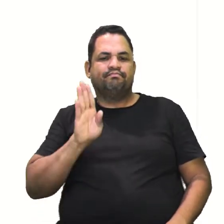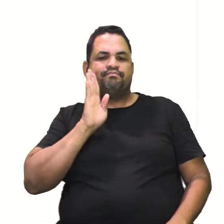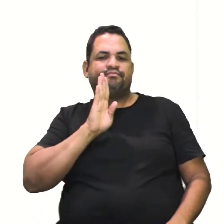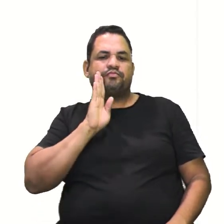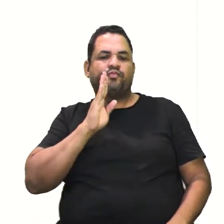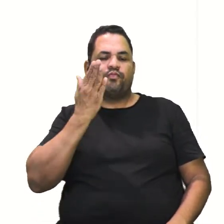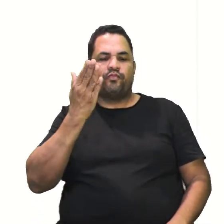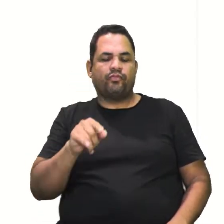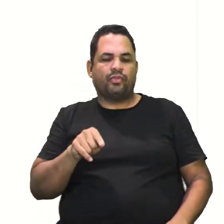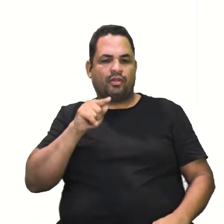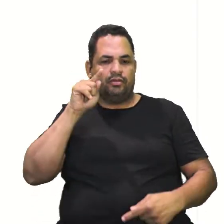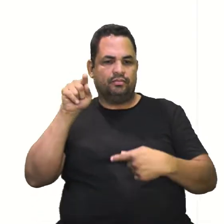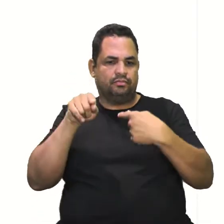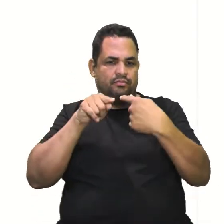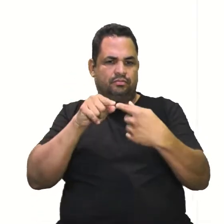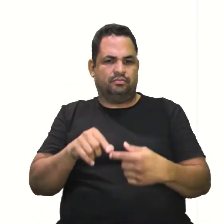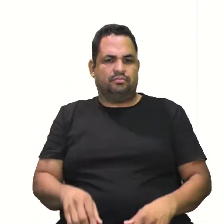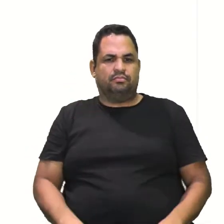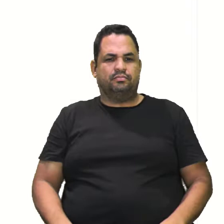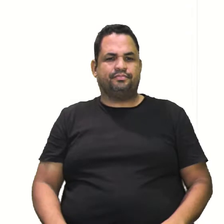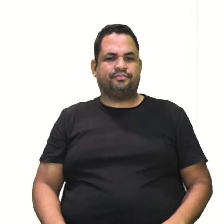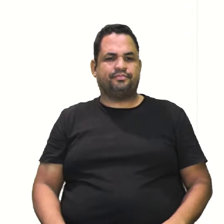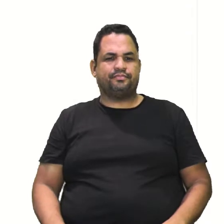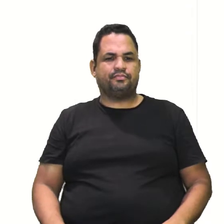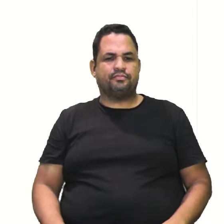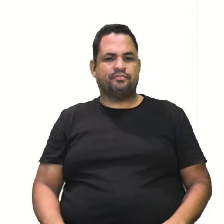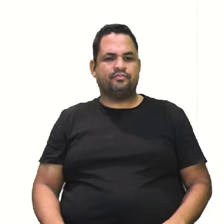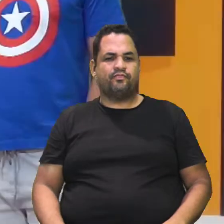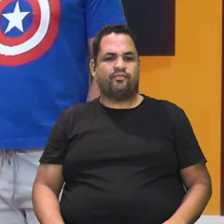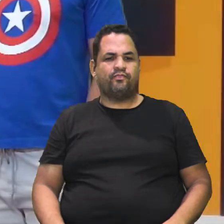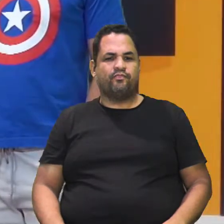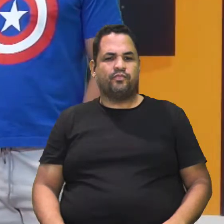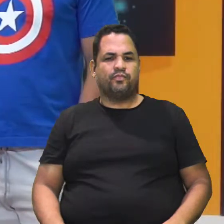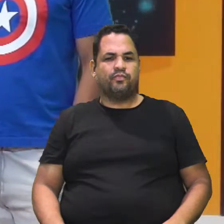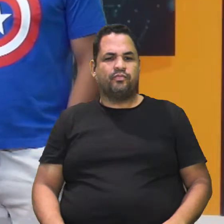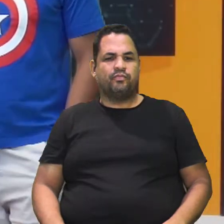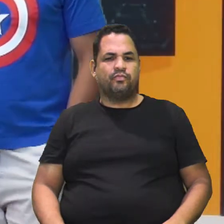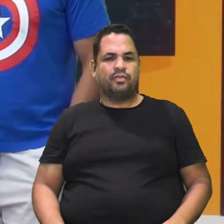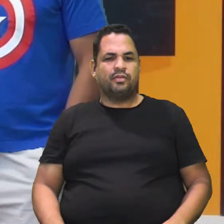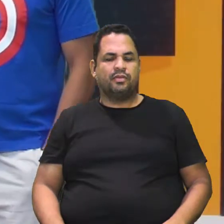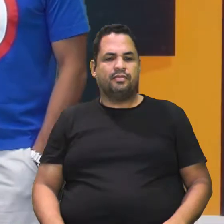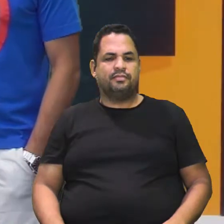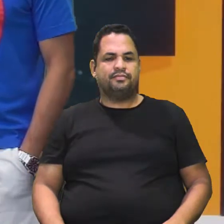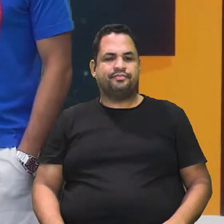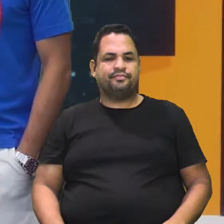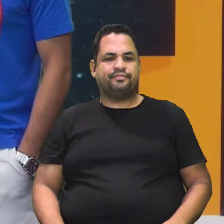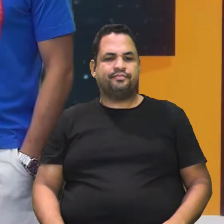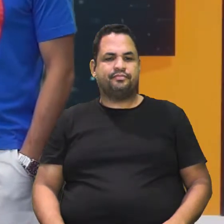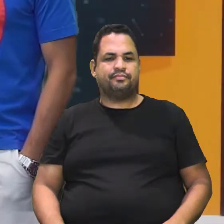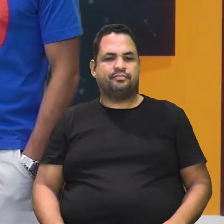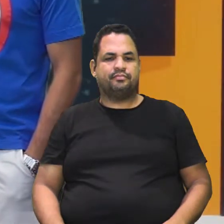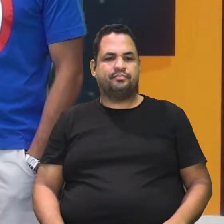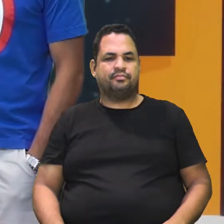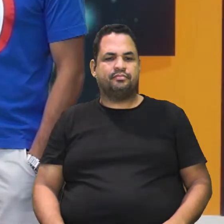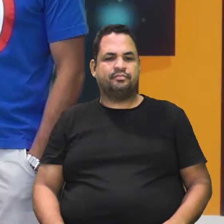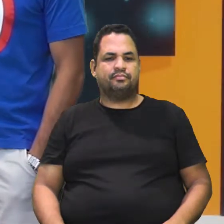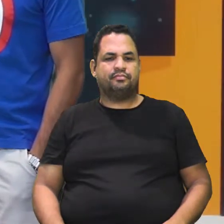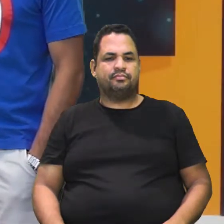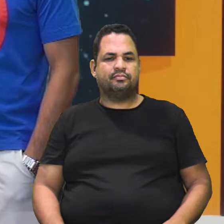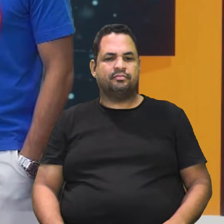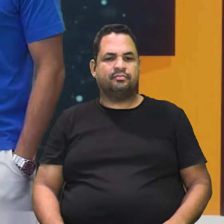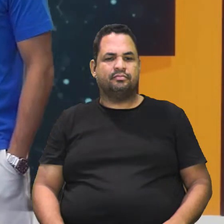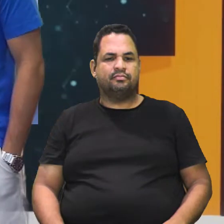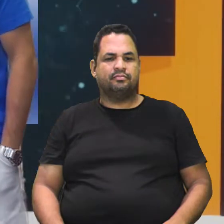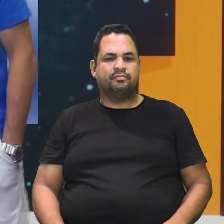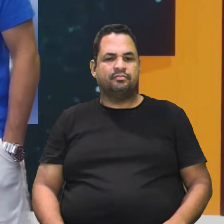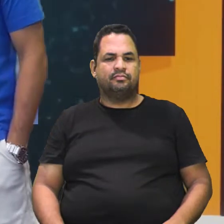ó. Ali os focos, tá vendo? Vem aqui com a gente, vamos ver junto? Ó, aqui parou.